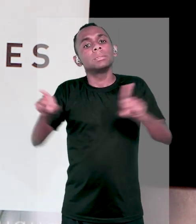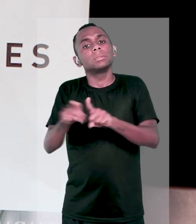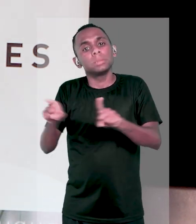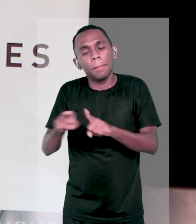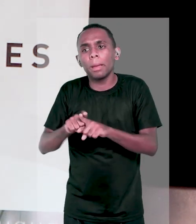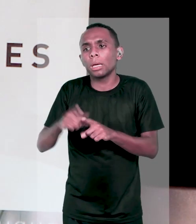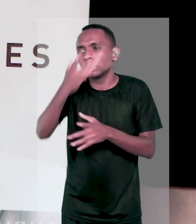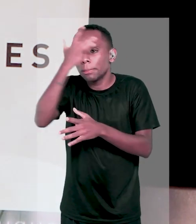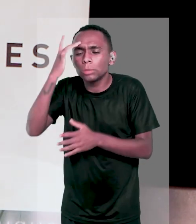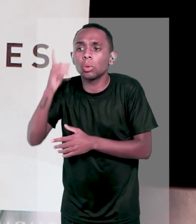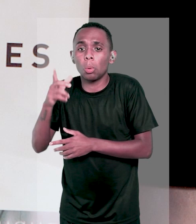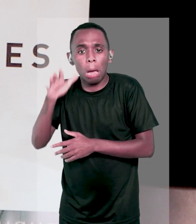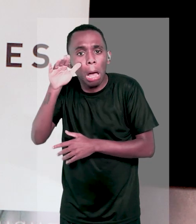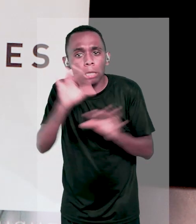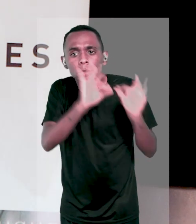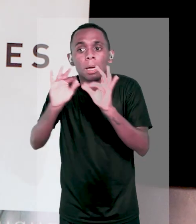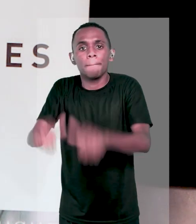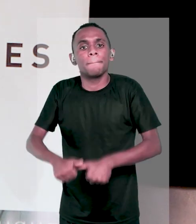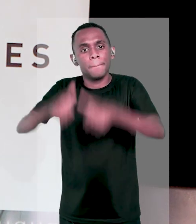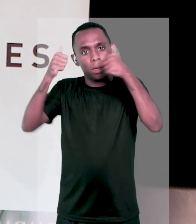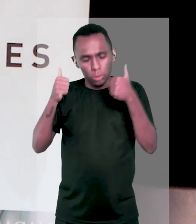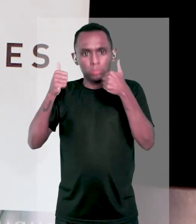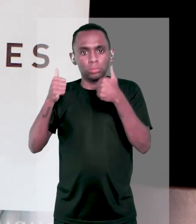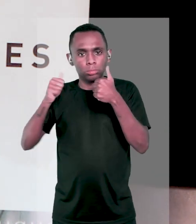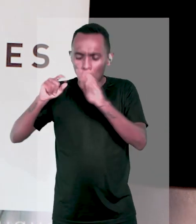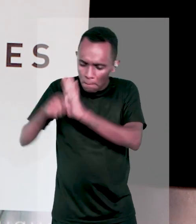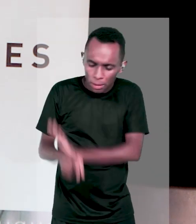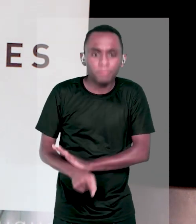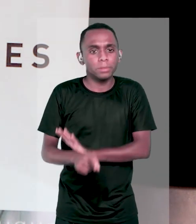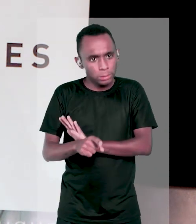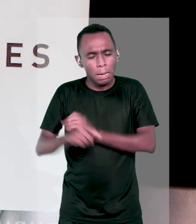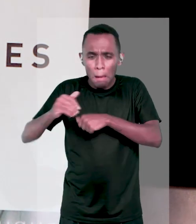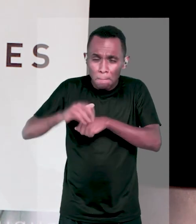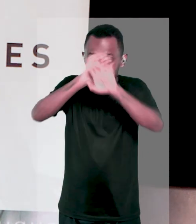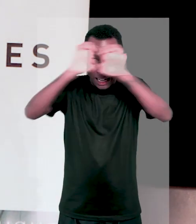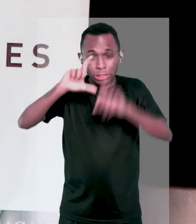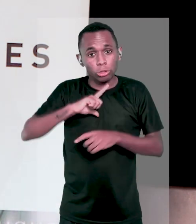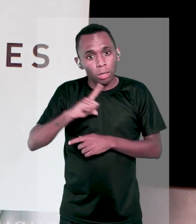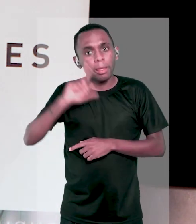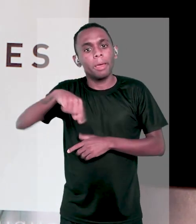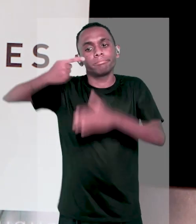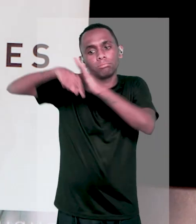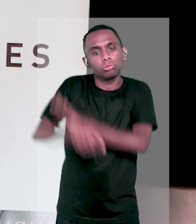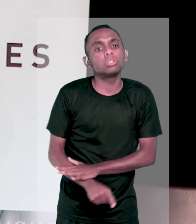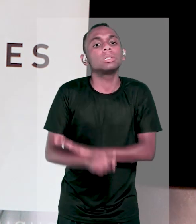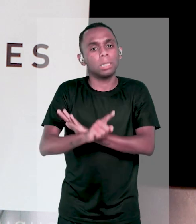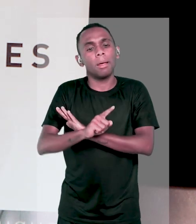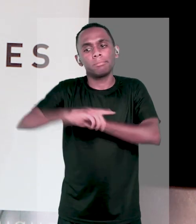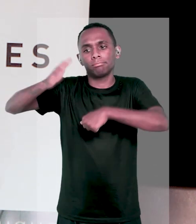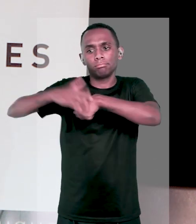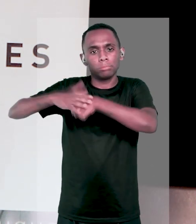isso é o Valéry que diz ao serviço de nossas funções essenciais as nossas sensações